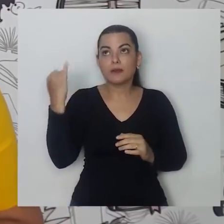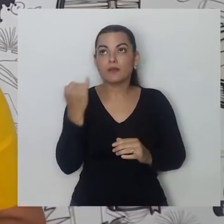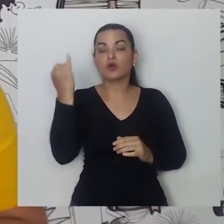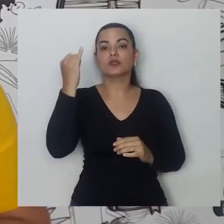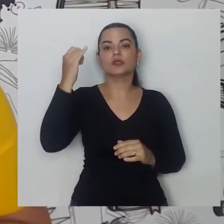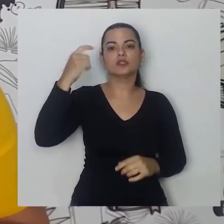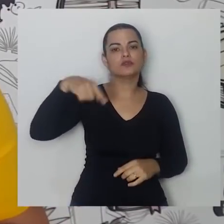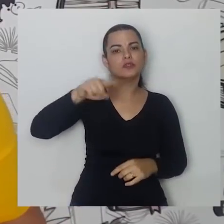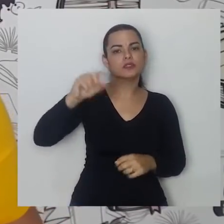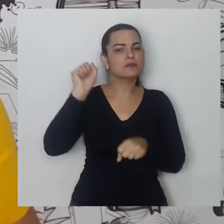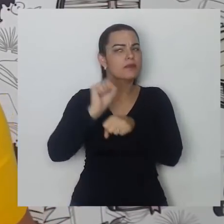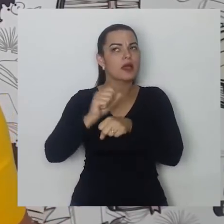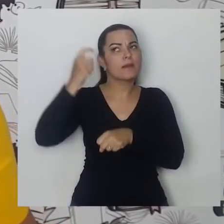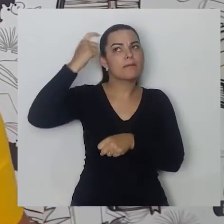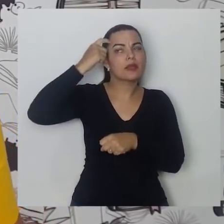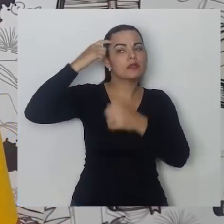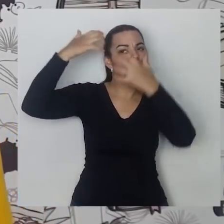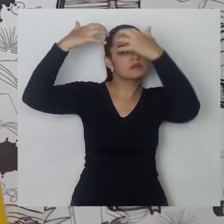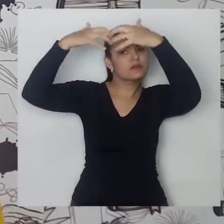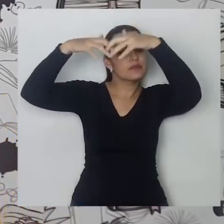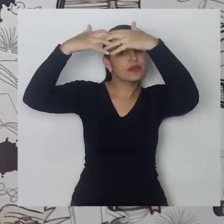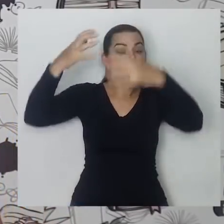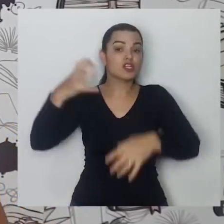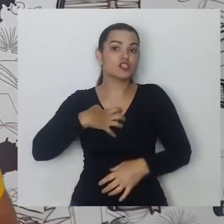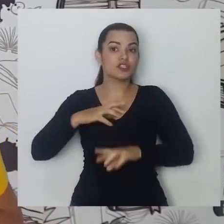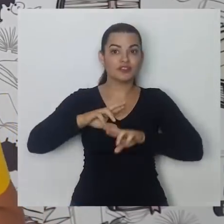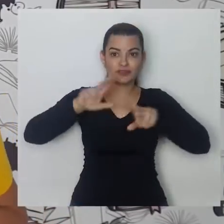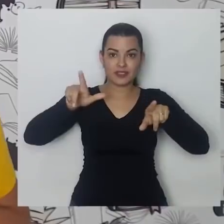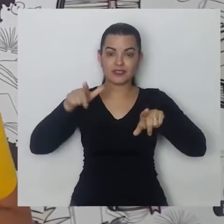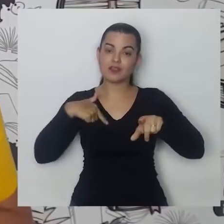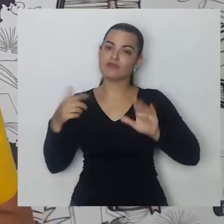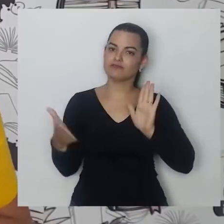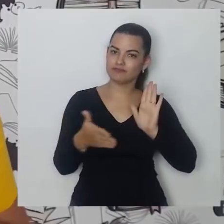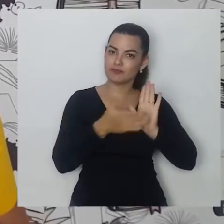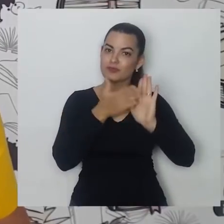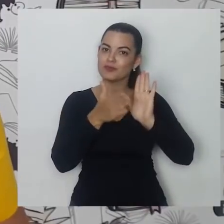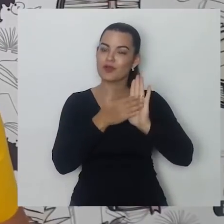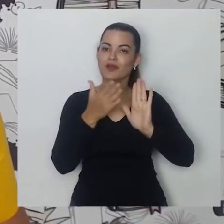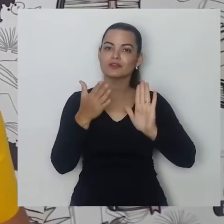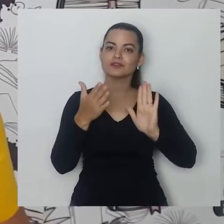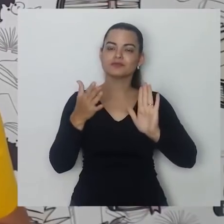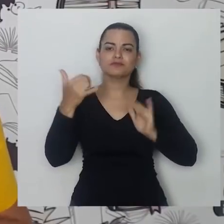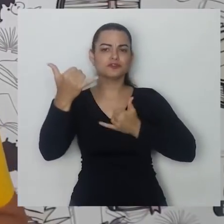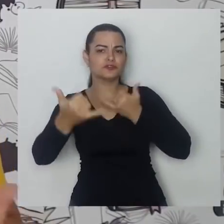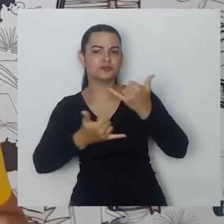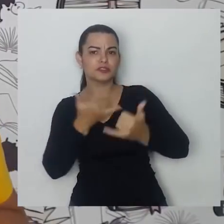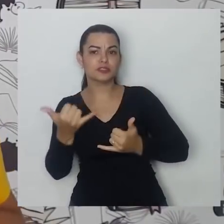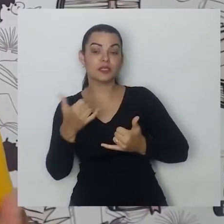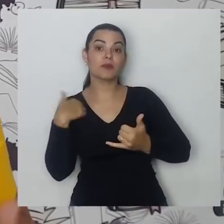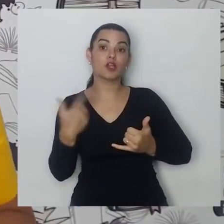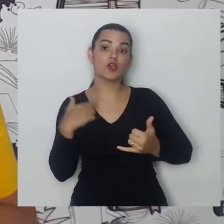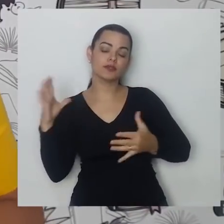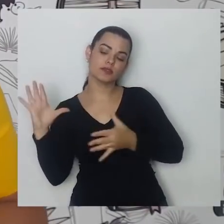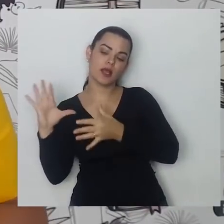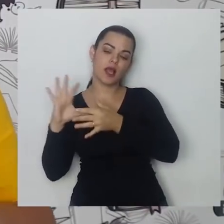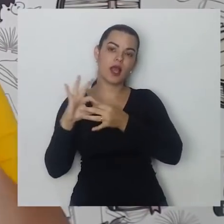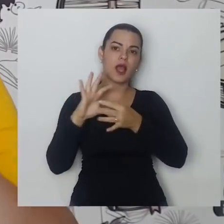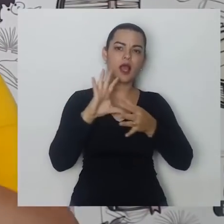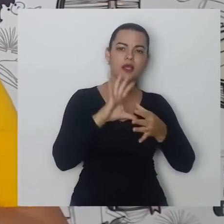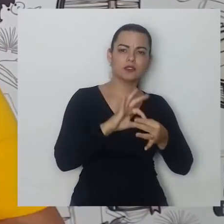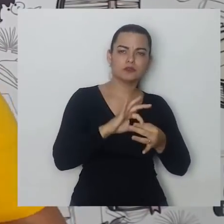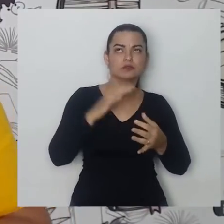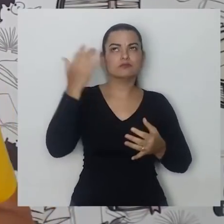isso de uma maneira diferente, eu trouxe para vocês uma proposta interativa mais uma vez, para que nós possamos